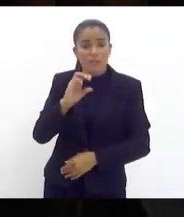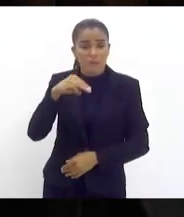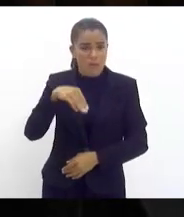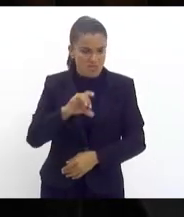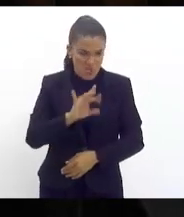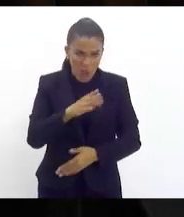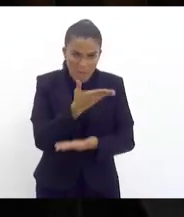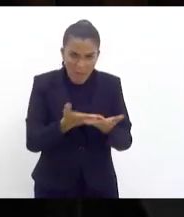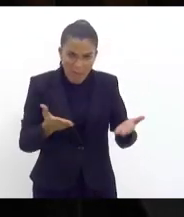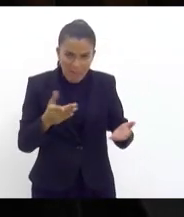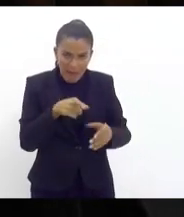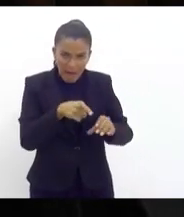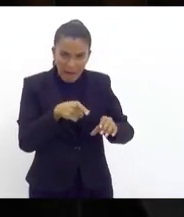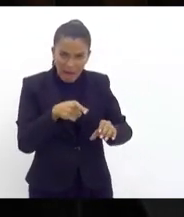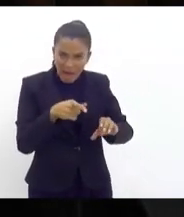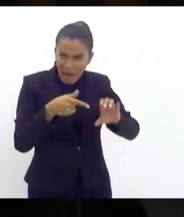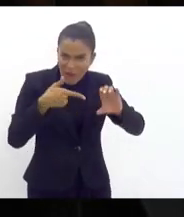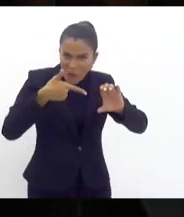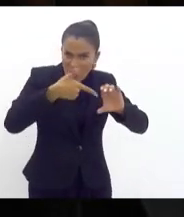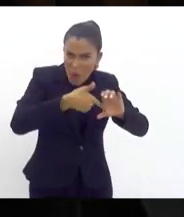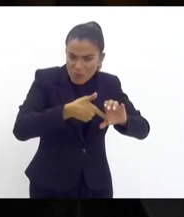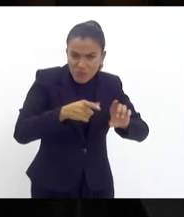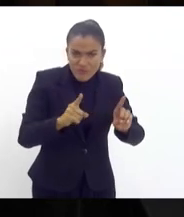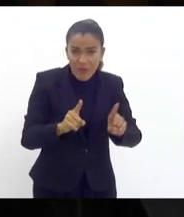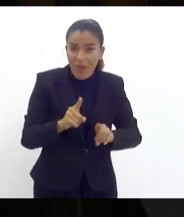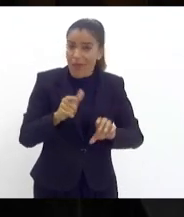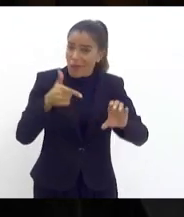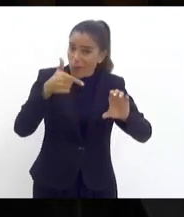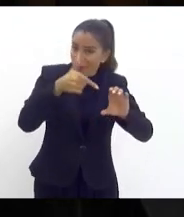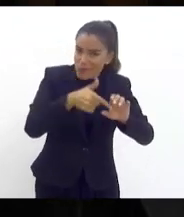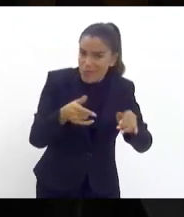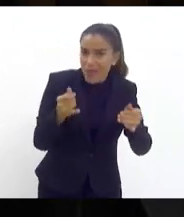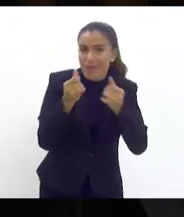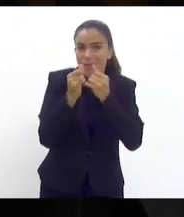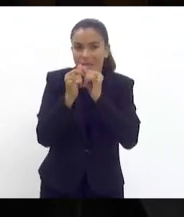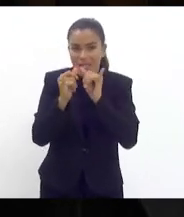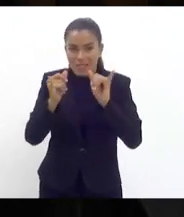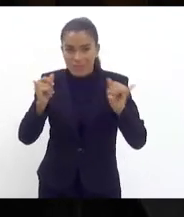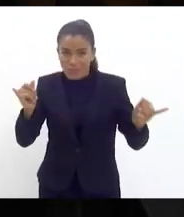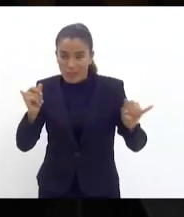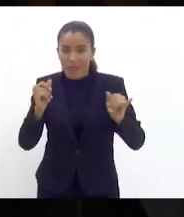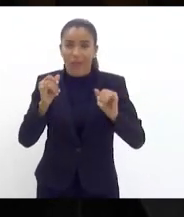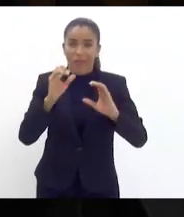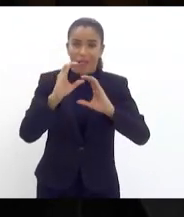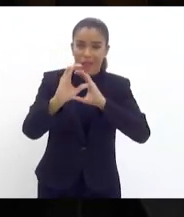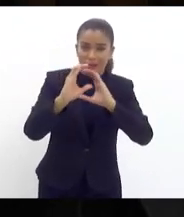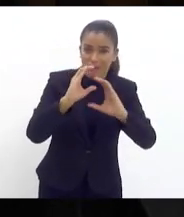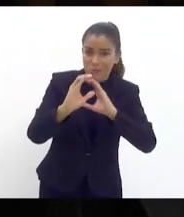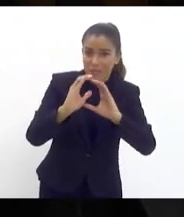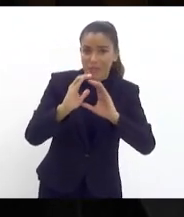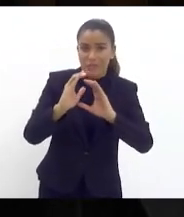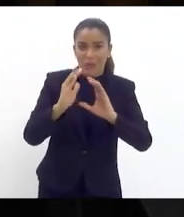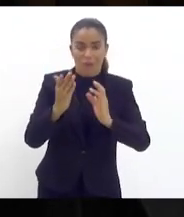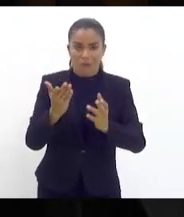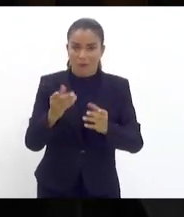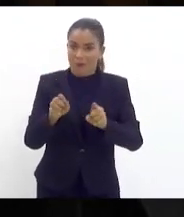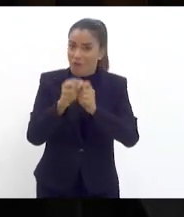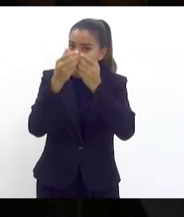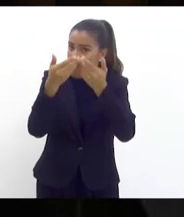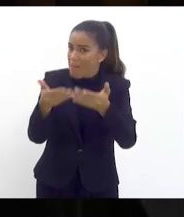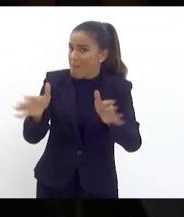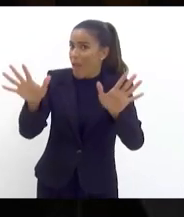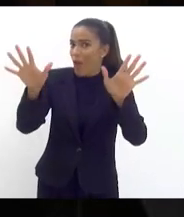não. É dos combustíveis, é da energia, é da telecomunicações. Foi muito mais